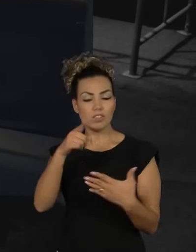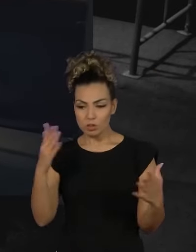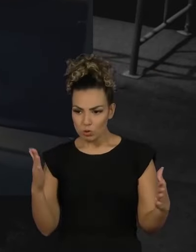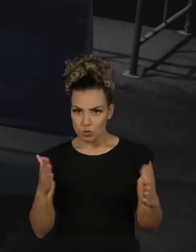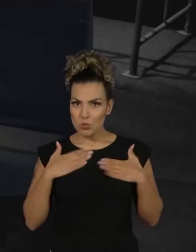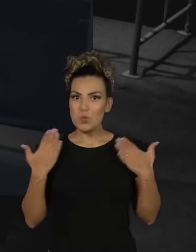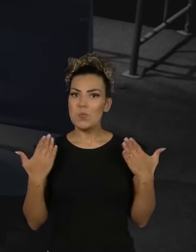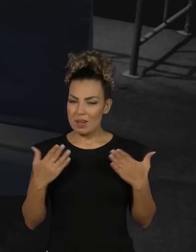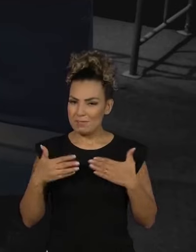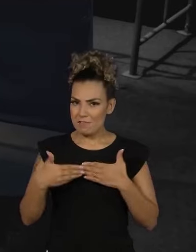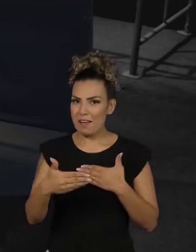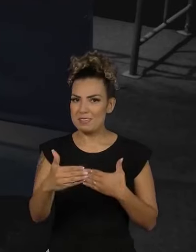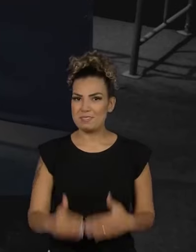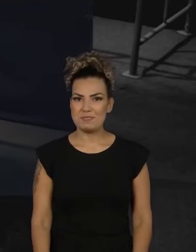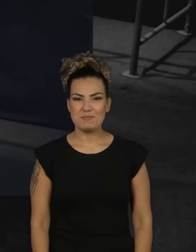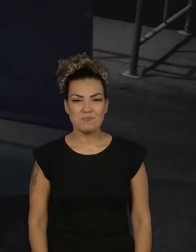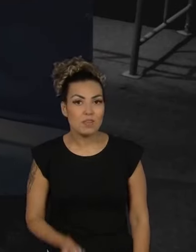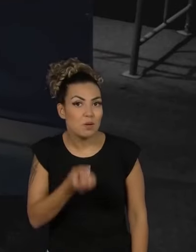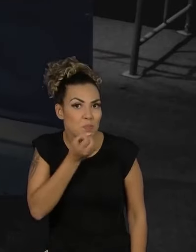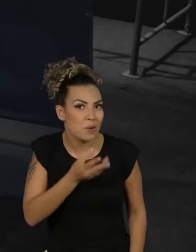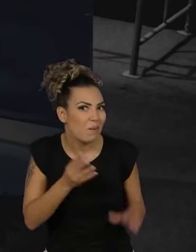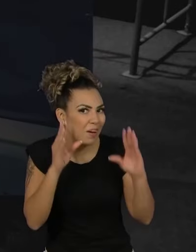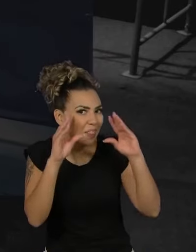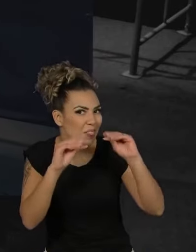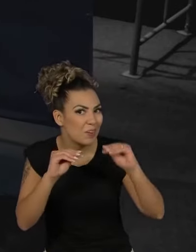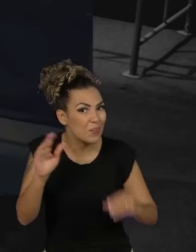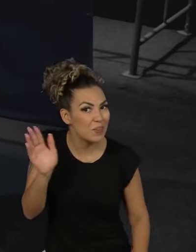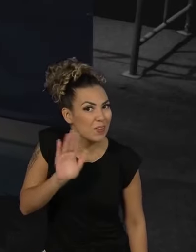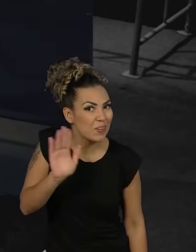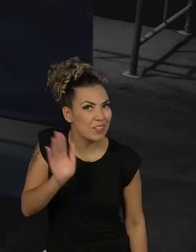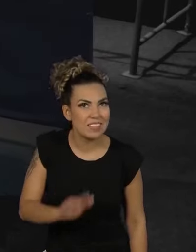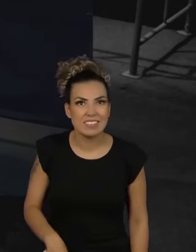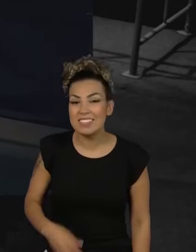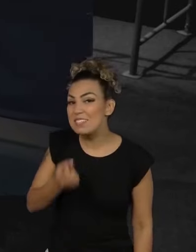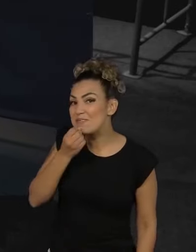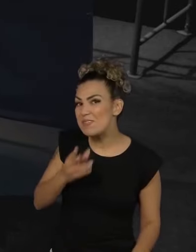Boa noite, pessoal. Boa noite. Boa tarde. Noite.